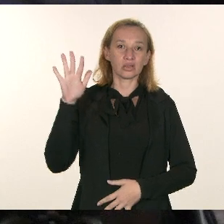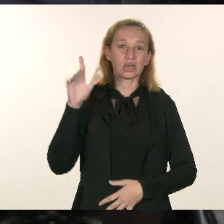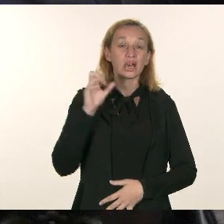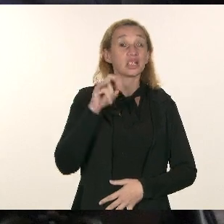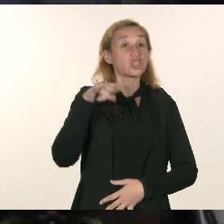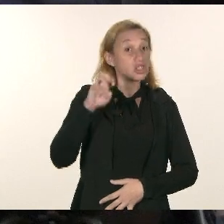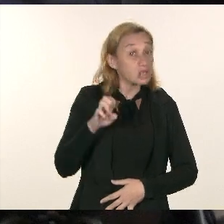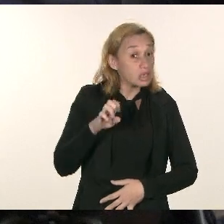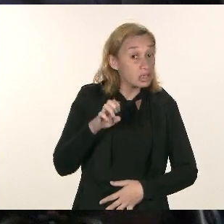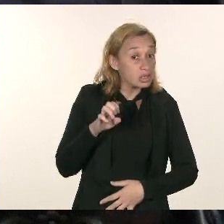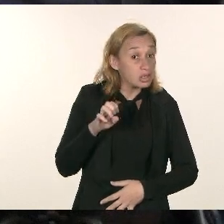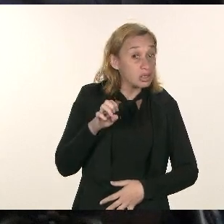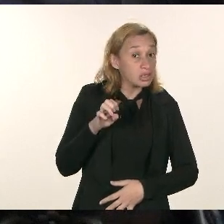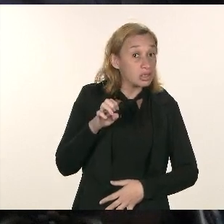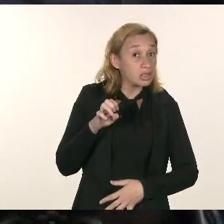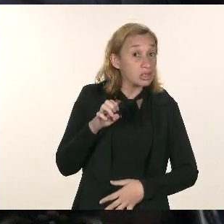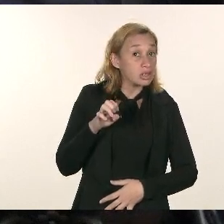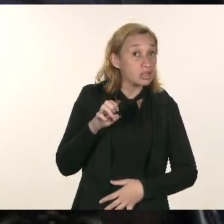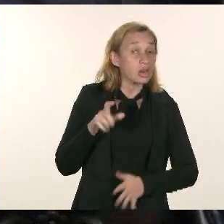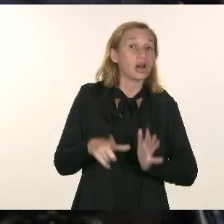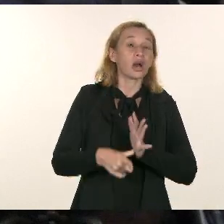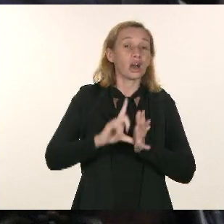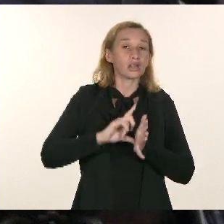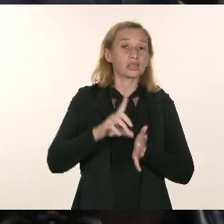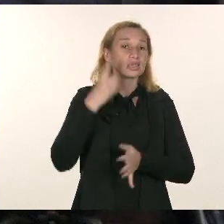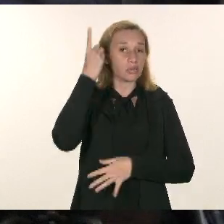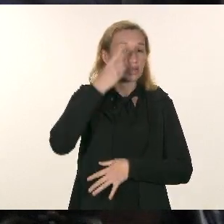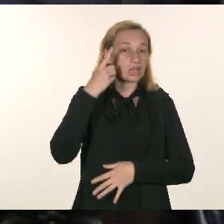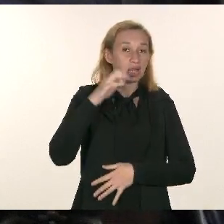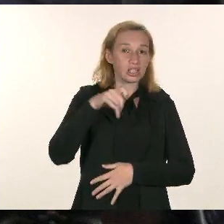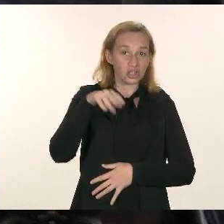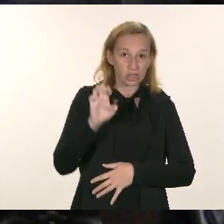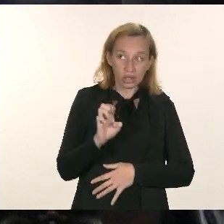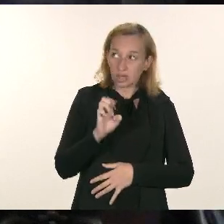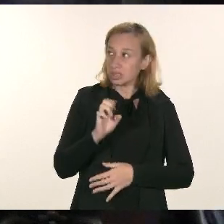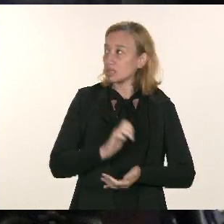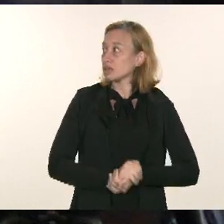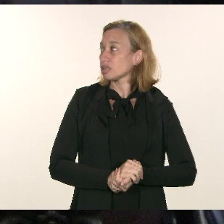Alexandre. Antes, porém, deputado Alexandre.